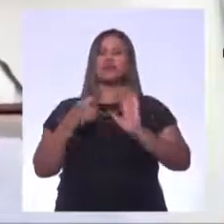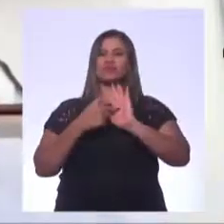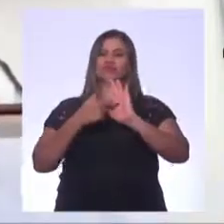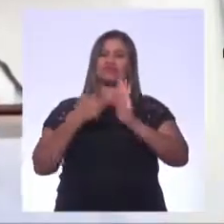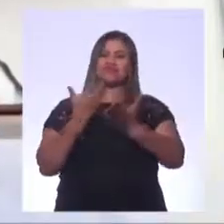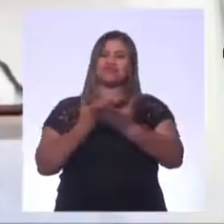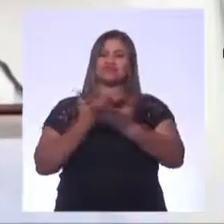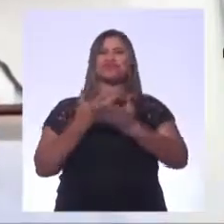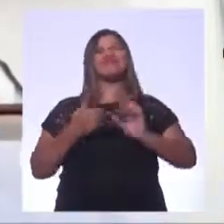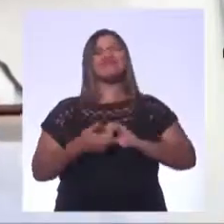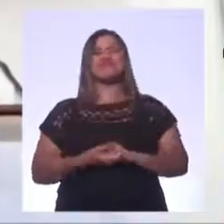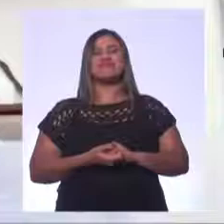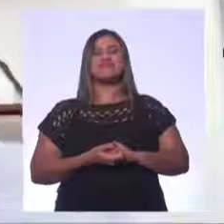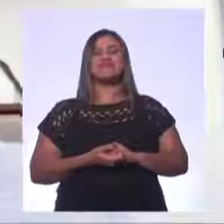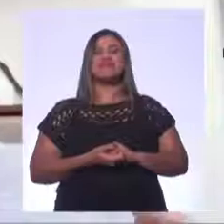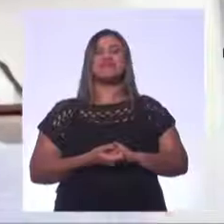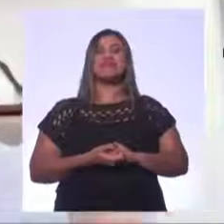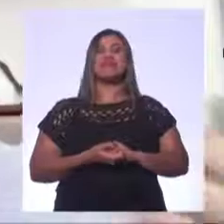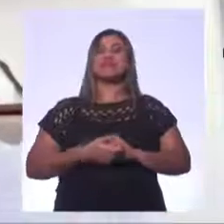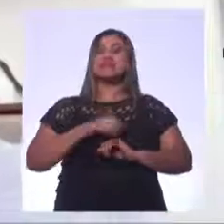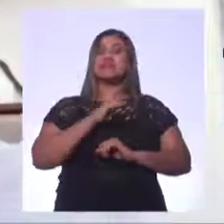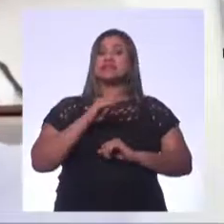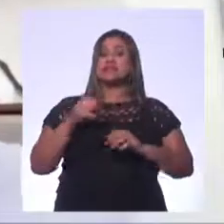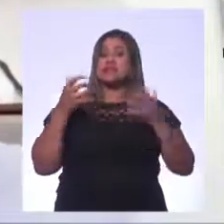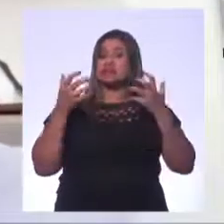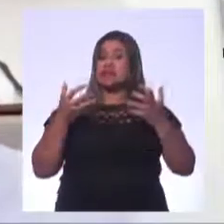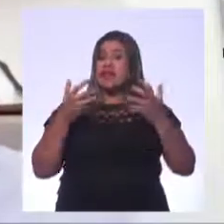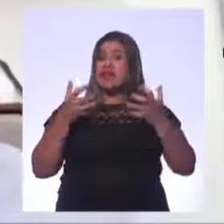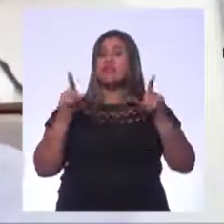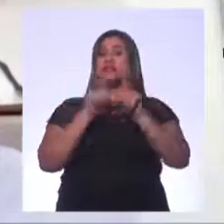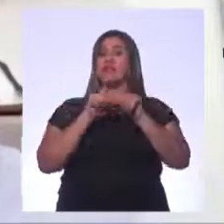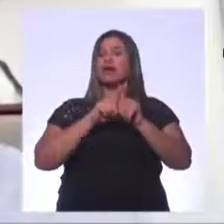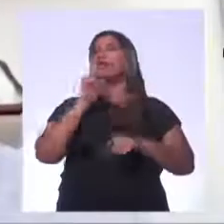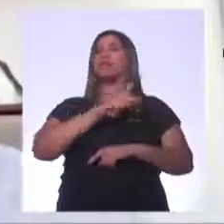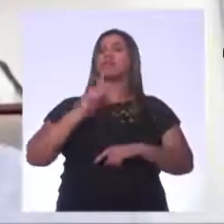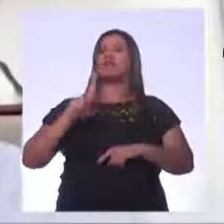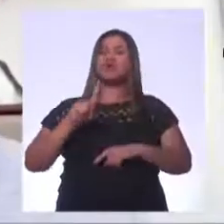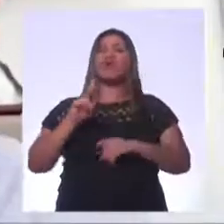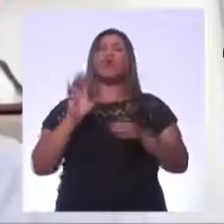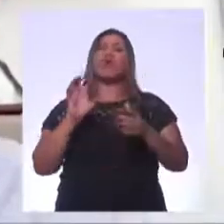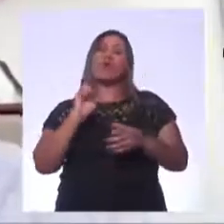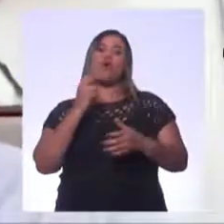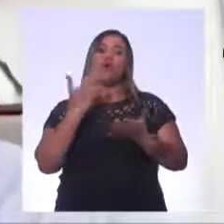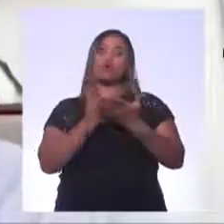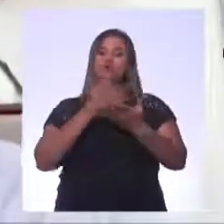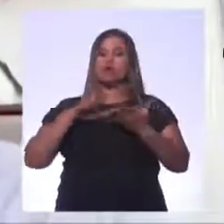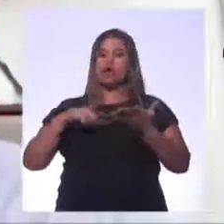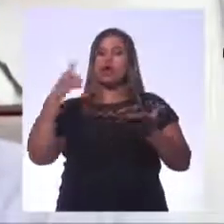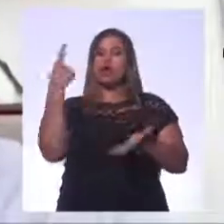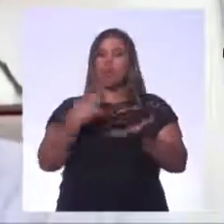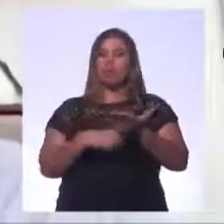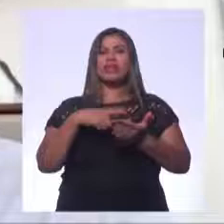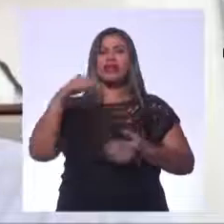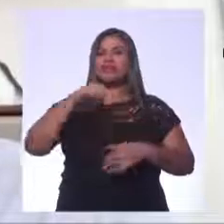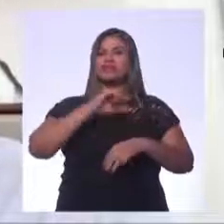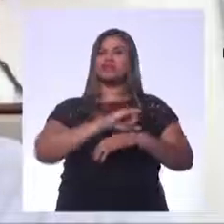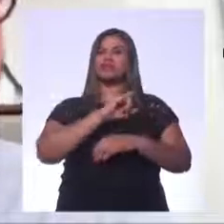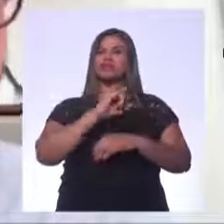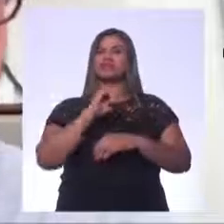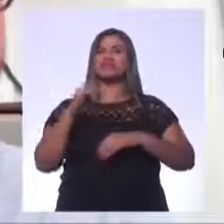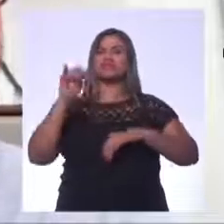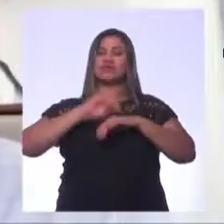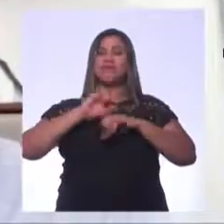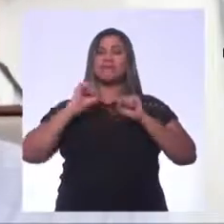essas aulas para vocês. E caso você queira, tanto professor quanto estudante, fazer um agendamento para o nosso centro, vocês podem usar o